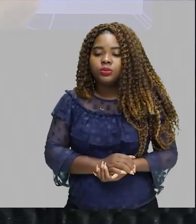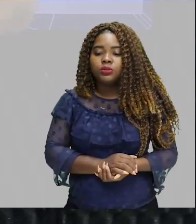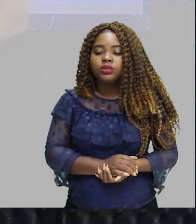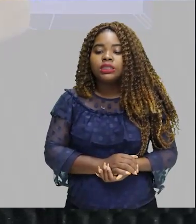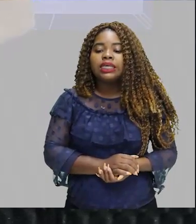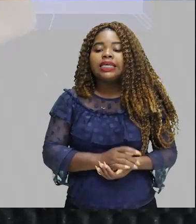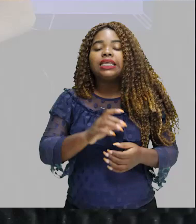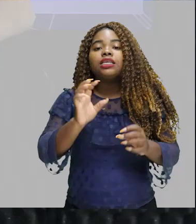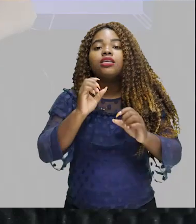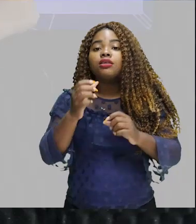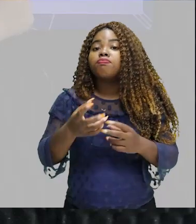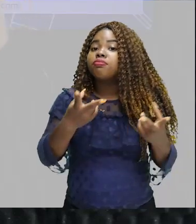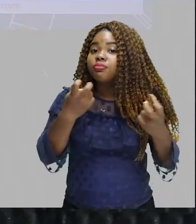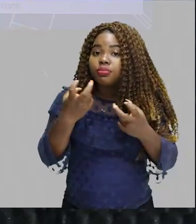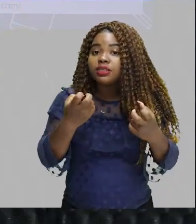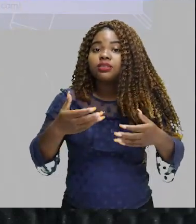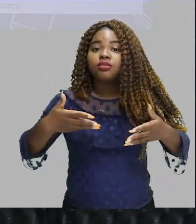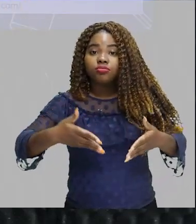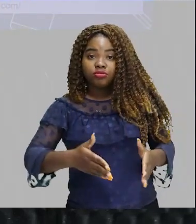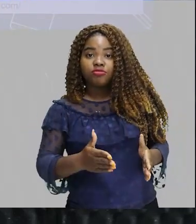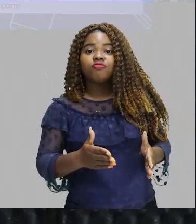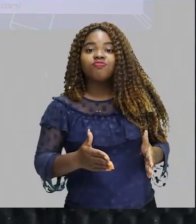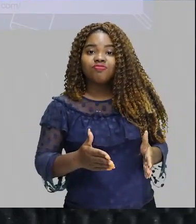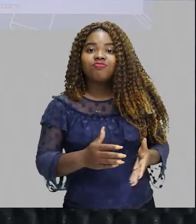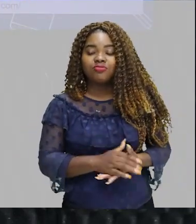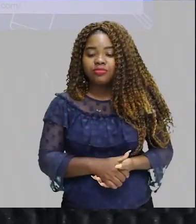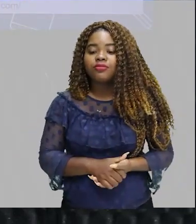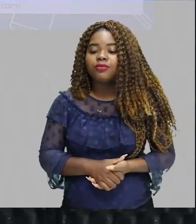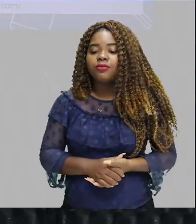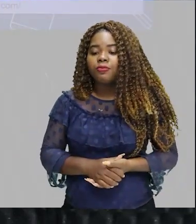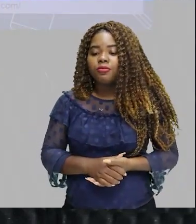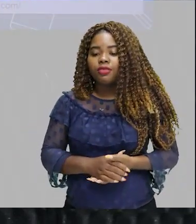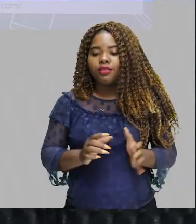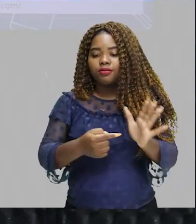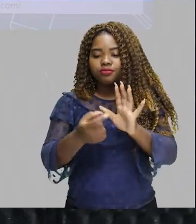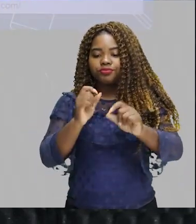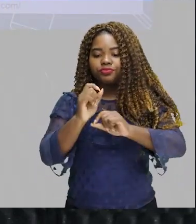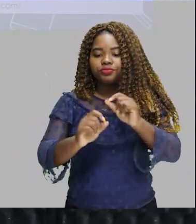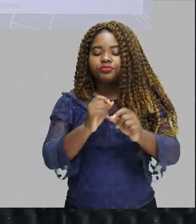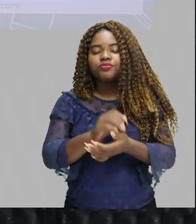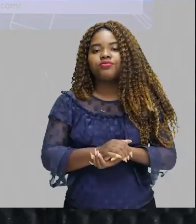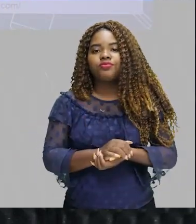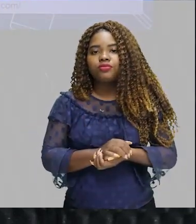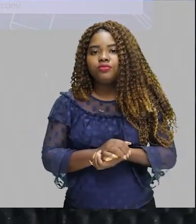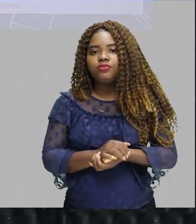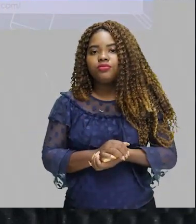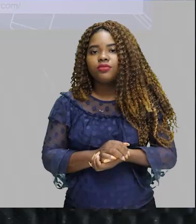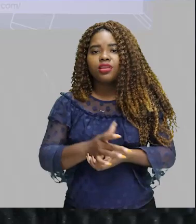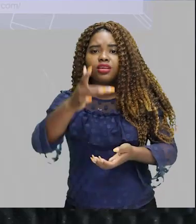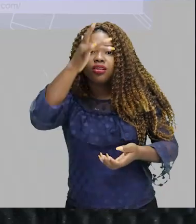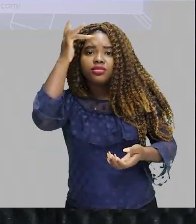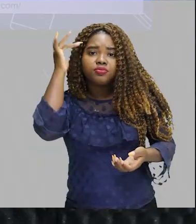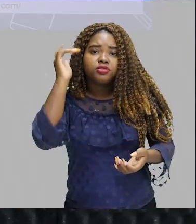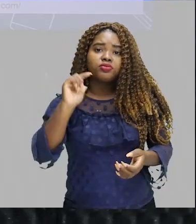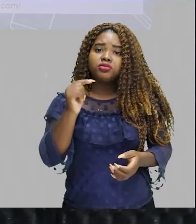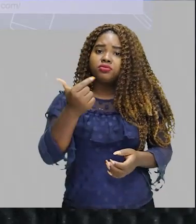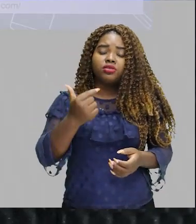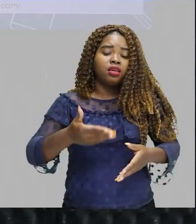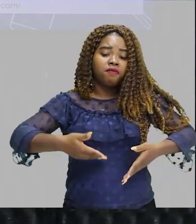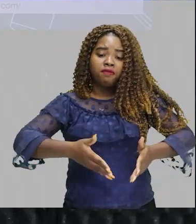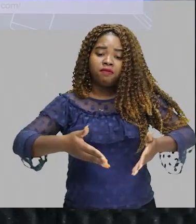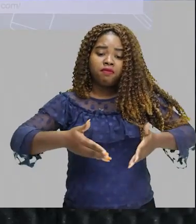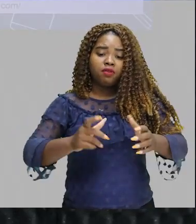de natalidade, olha o espaço que vai estar. As projeções mostram, galera, tá? Que a tendência é cada vez as pessoas terem um menor número de